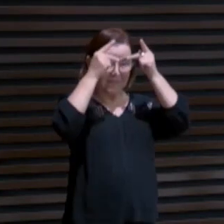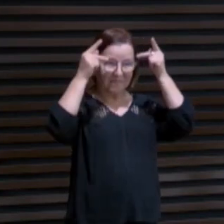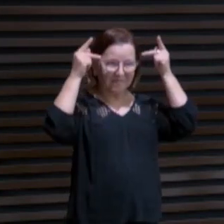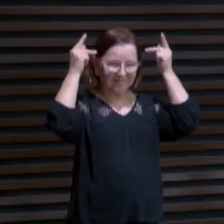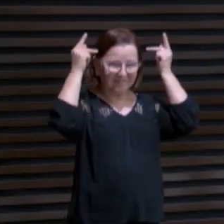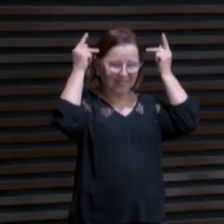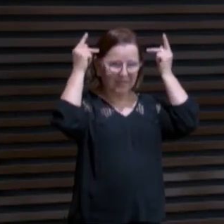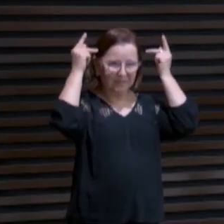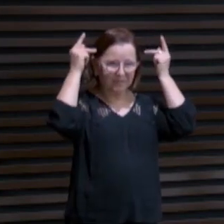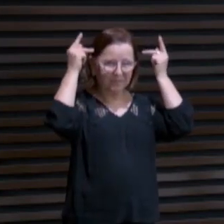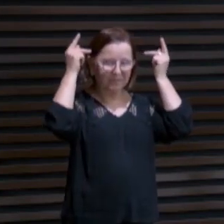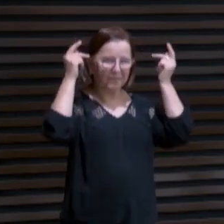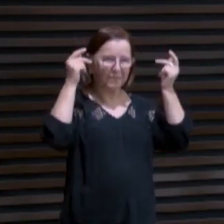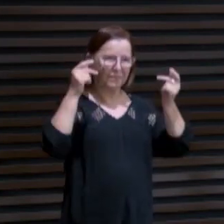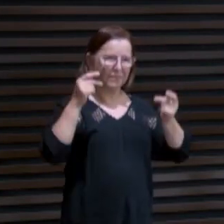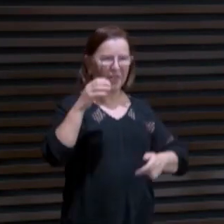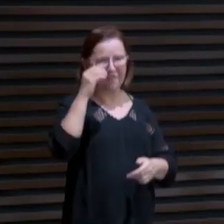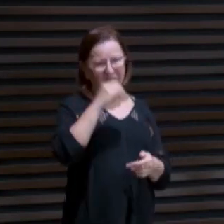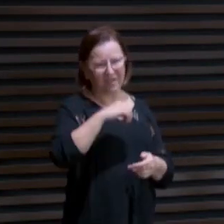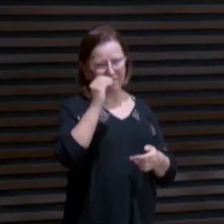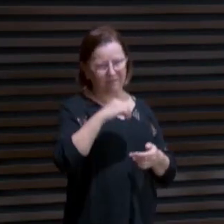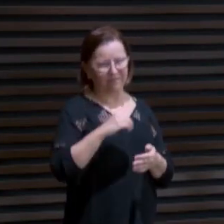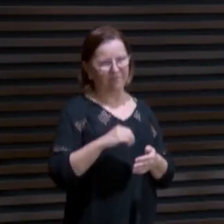Pilatos, pessoa fraca,